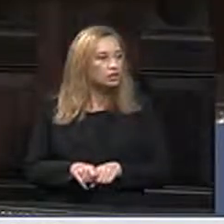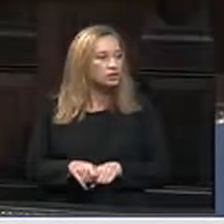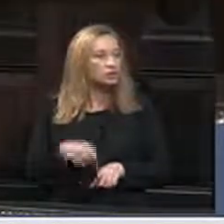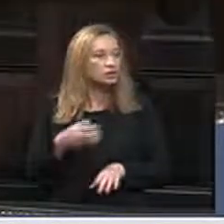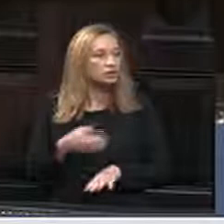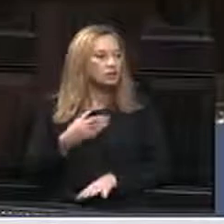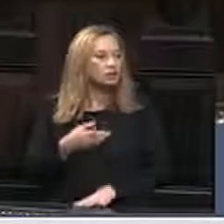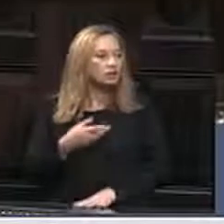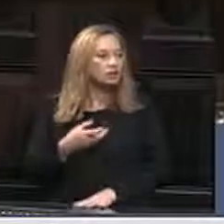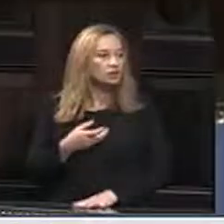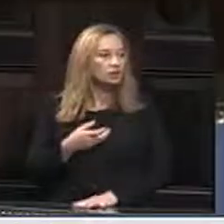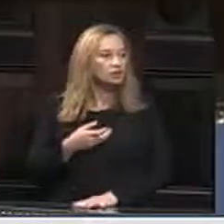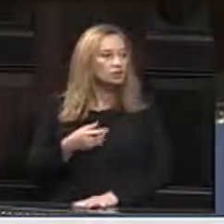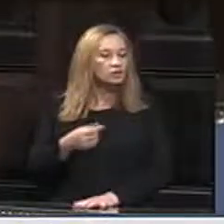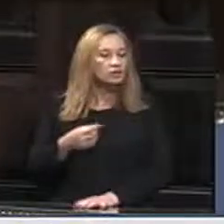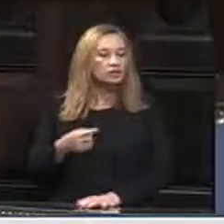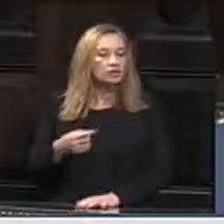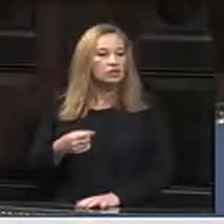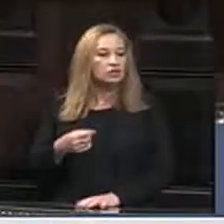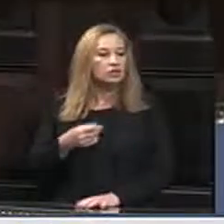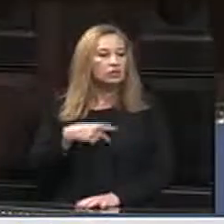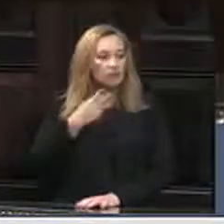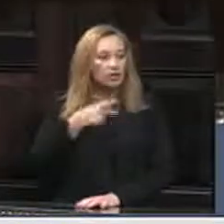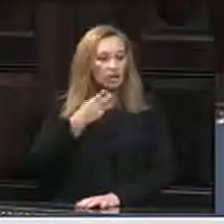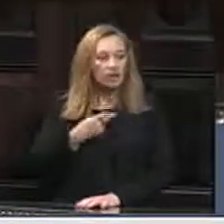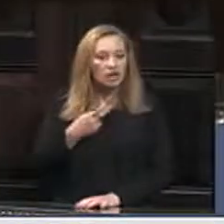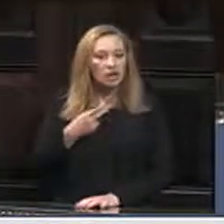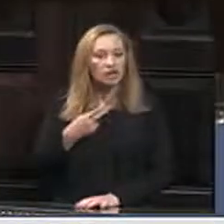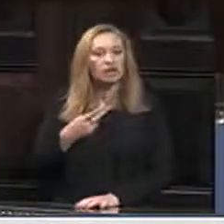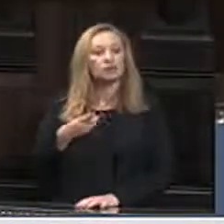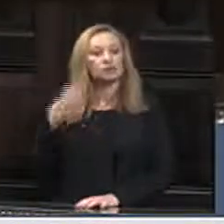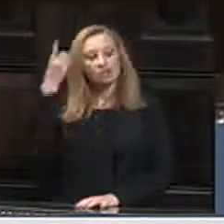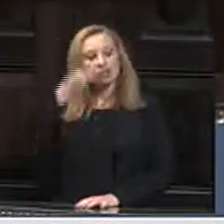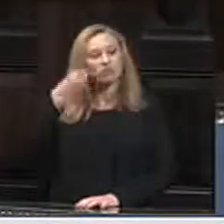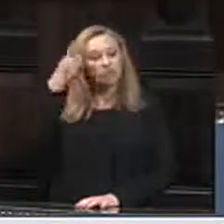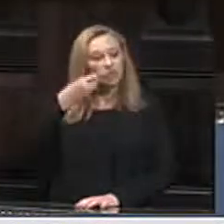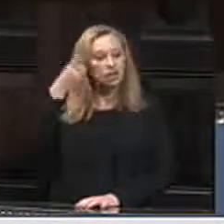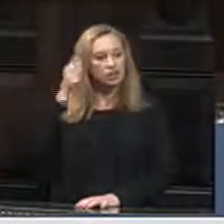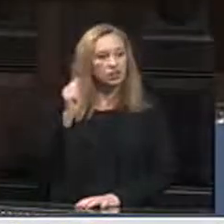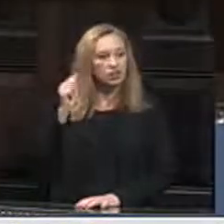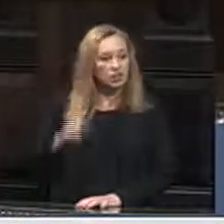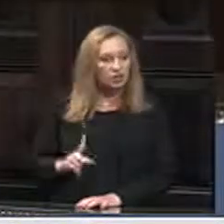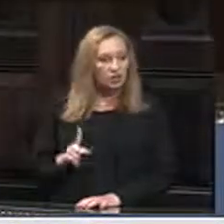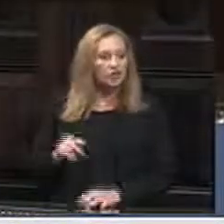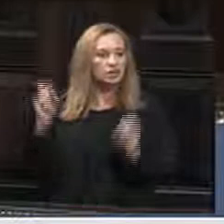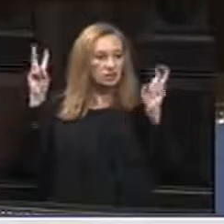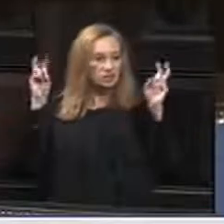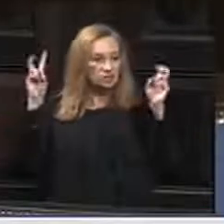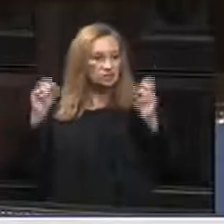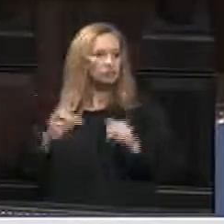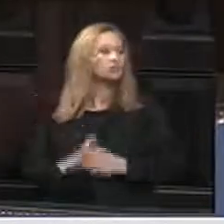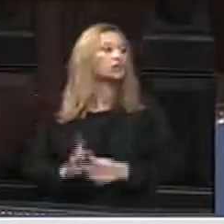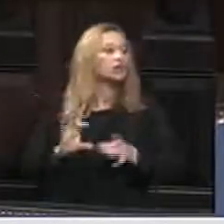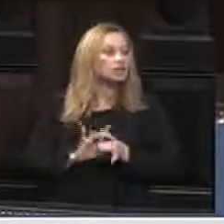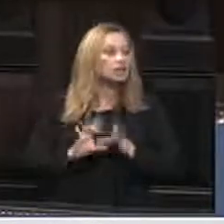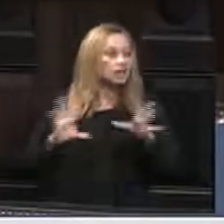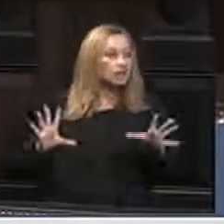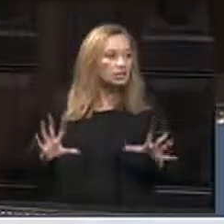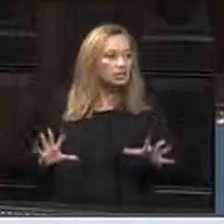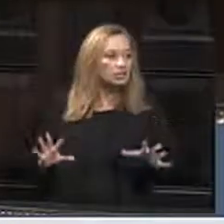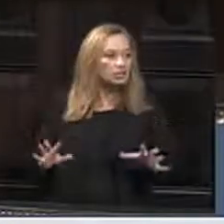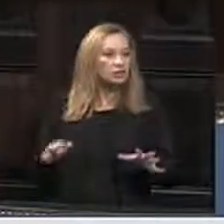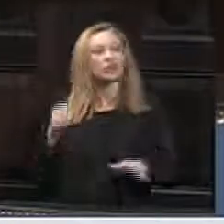deputados, exatamente para que realmente aprove esta matéria. É, institui a livre manifestação da arte